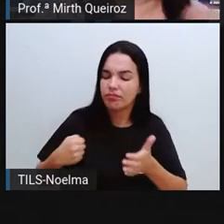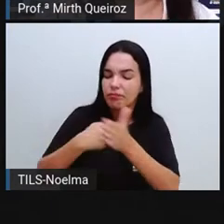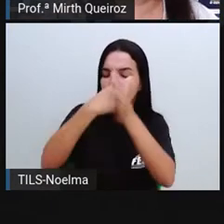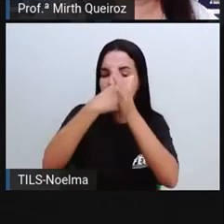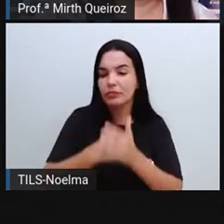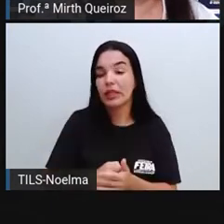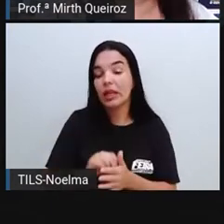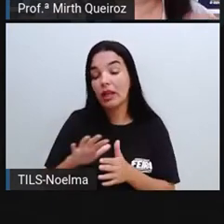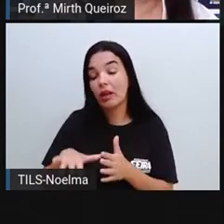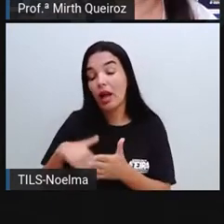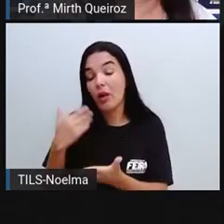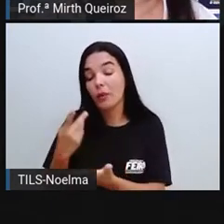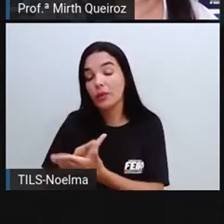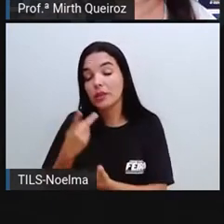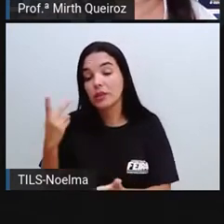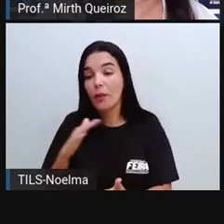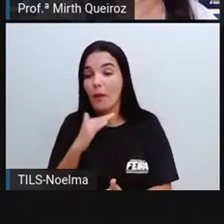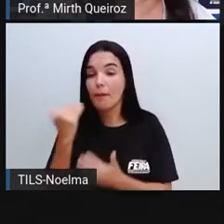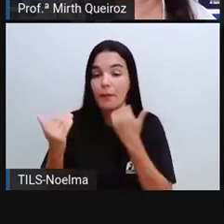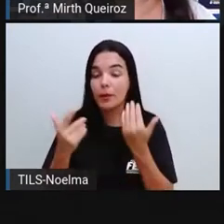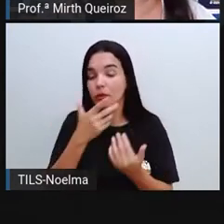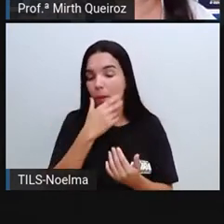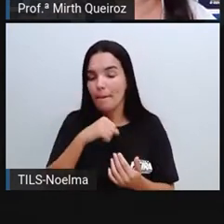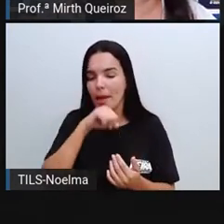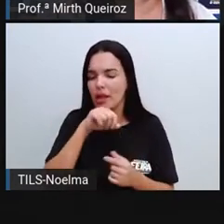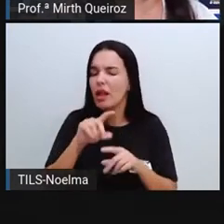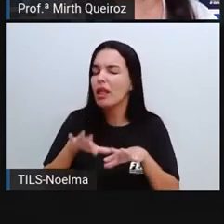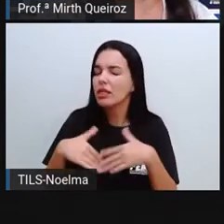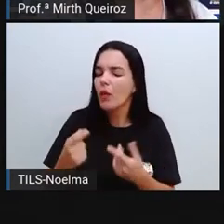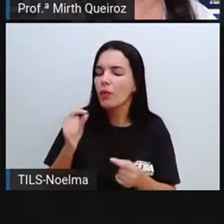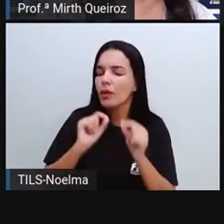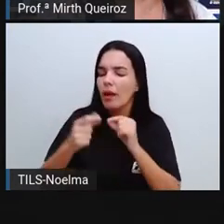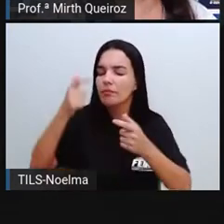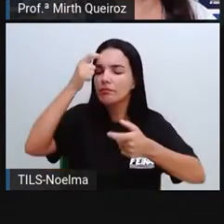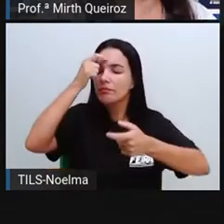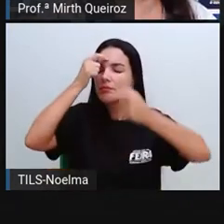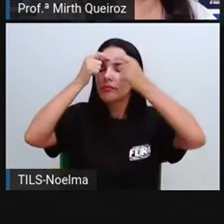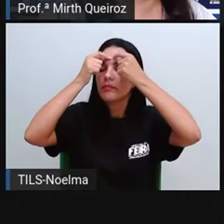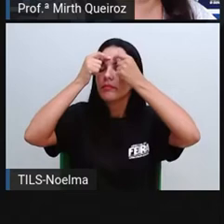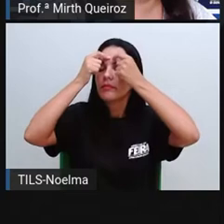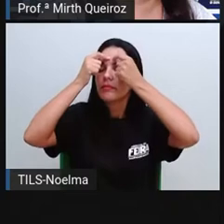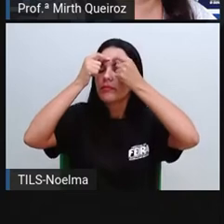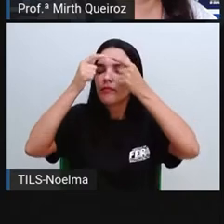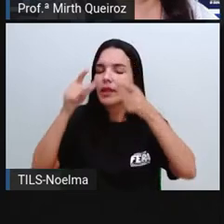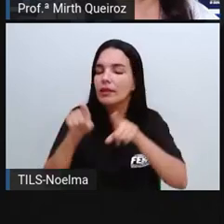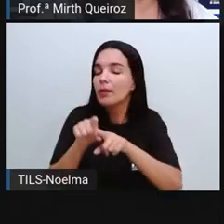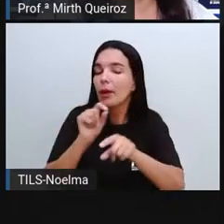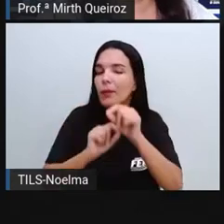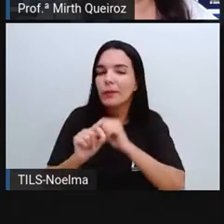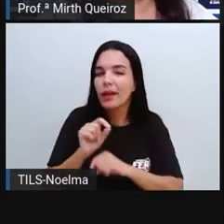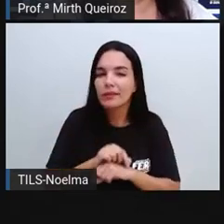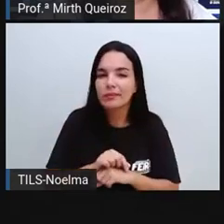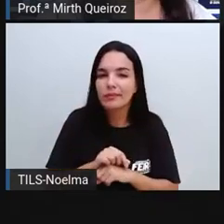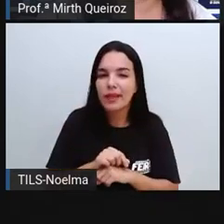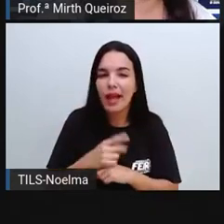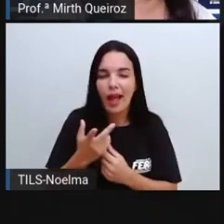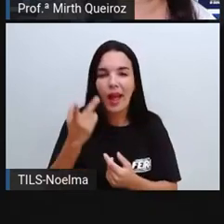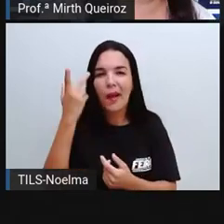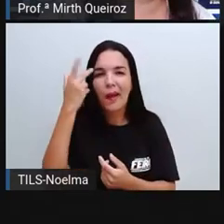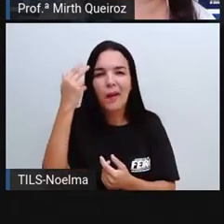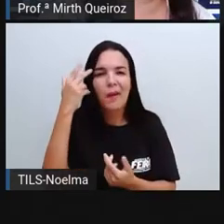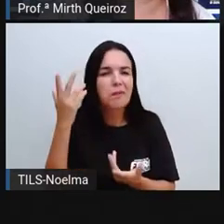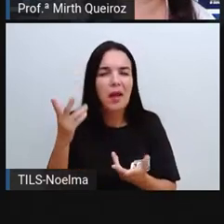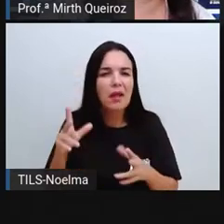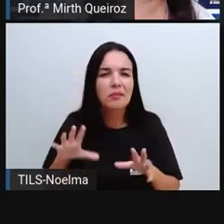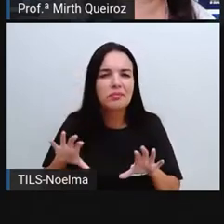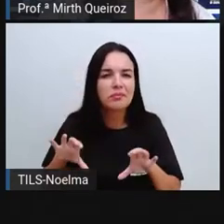aí são as memórias, né? Que foram surgindo ali. Como é comum compartilharmos com nossos amigos e